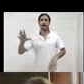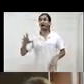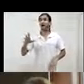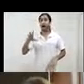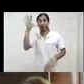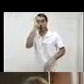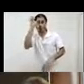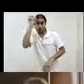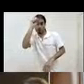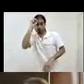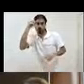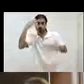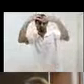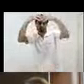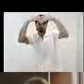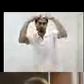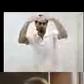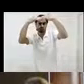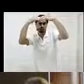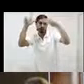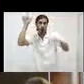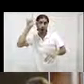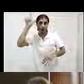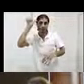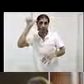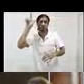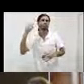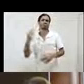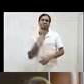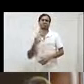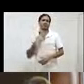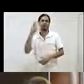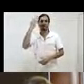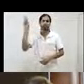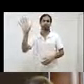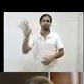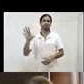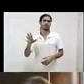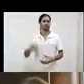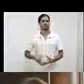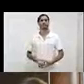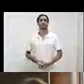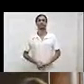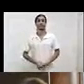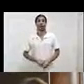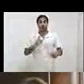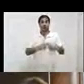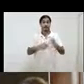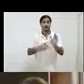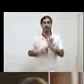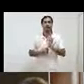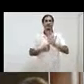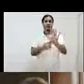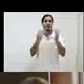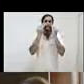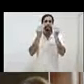ali, matemático, presente nas pesquisas, nas ciências humanas, na pesquisa qualitativa. Porque ele expressa uma dada realidade em determinado